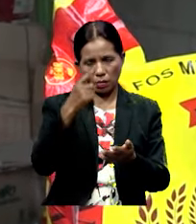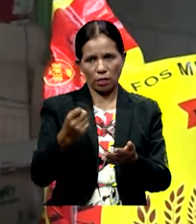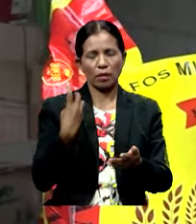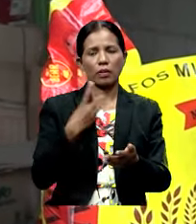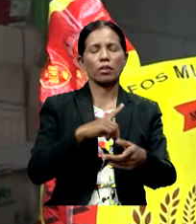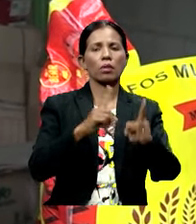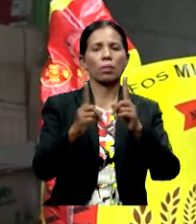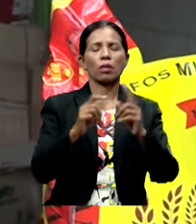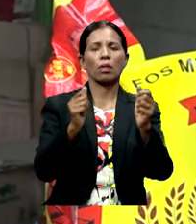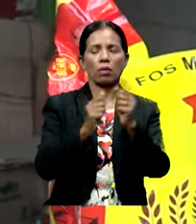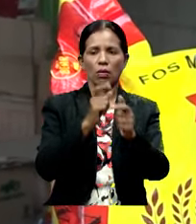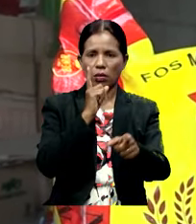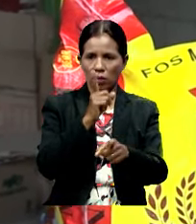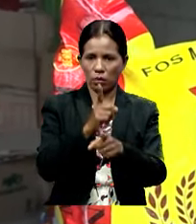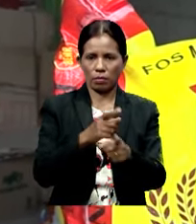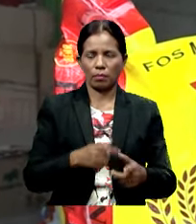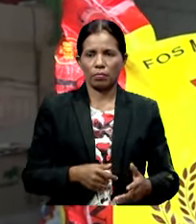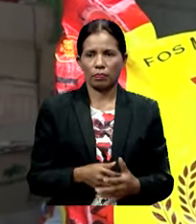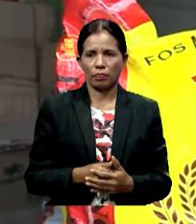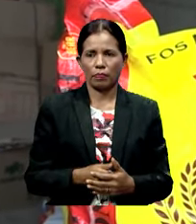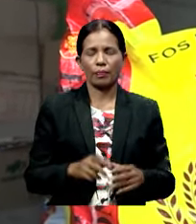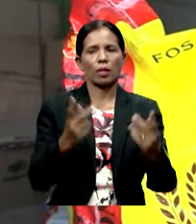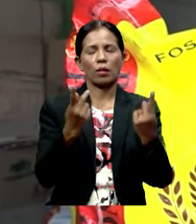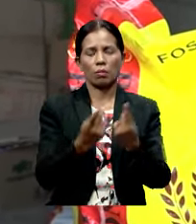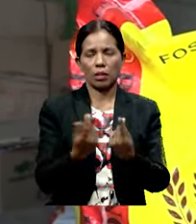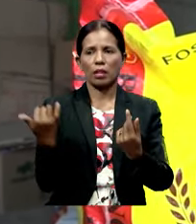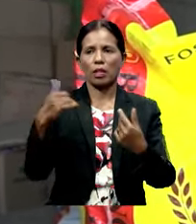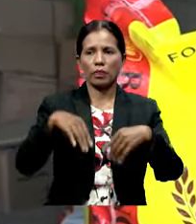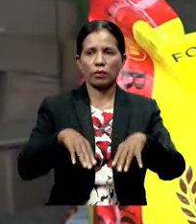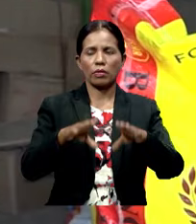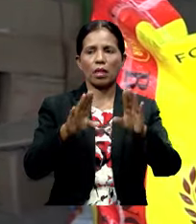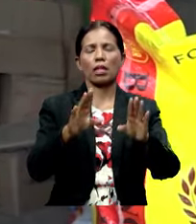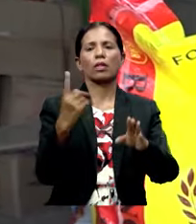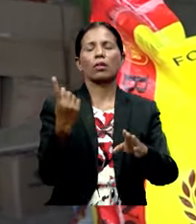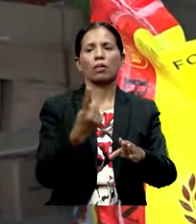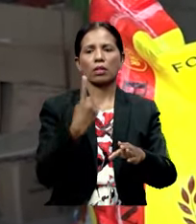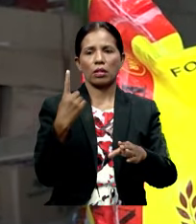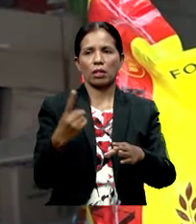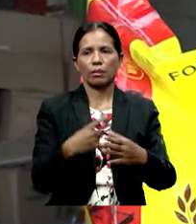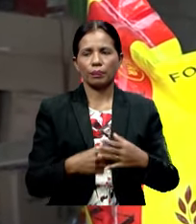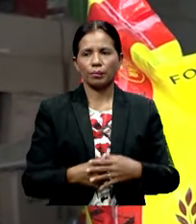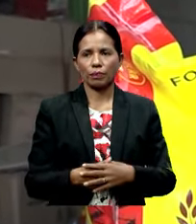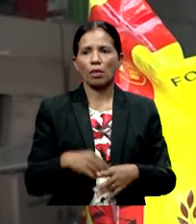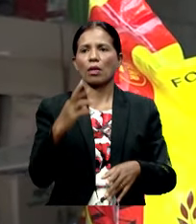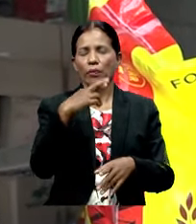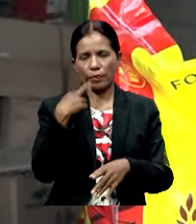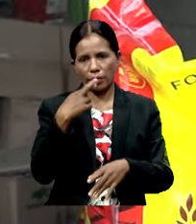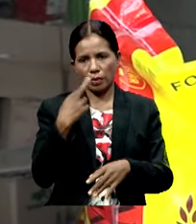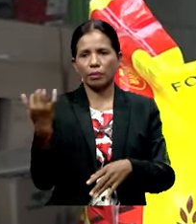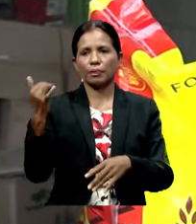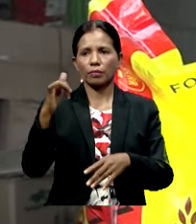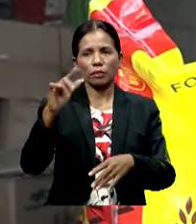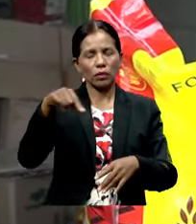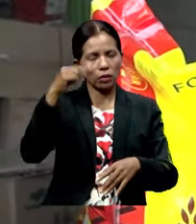confirma ne lo los para companhia quando fan lost date maka force nebe maka